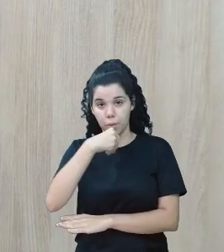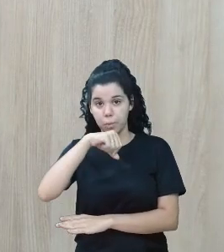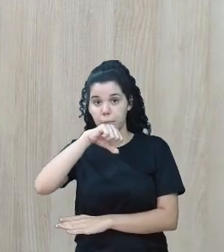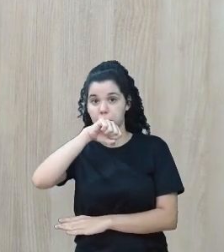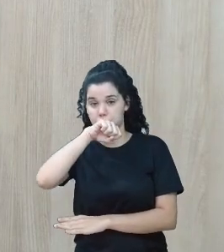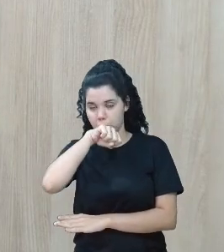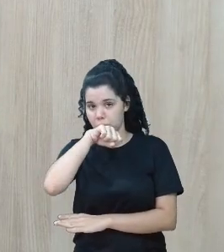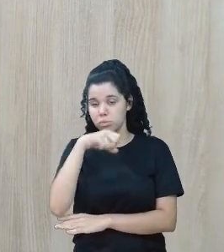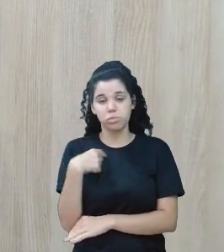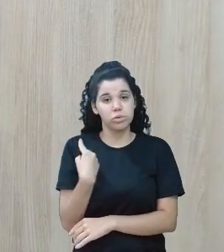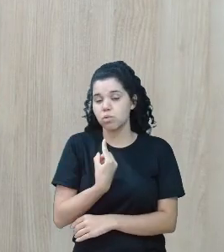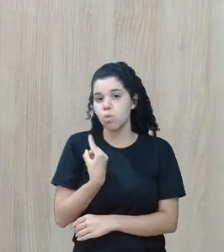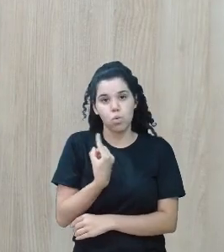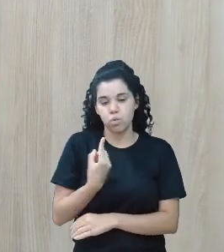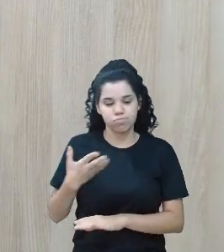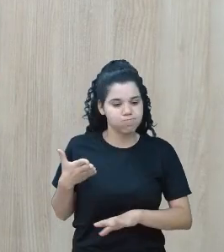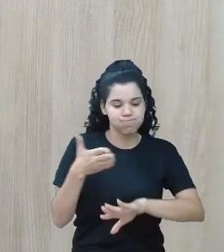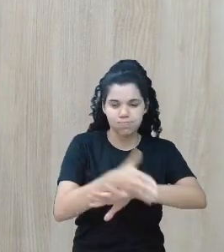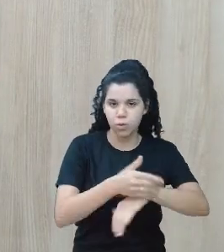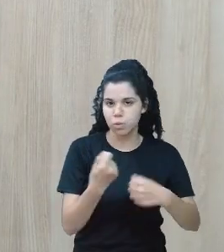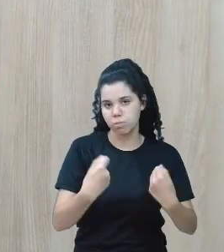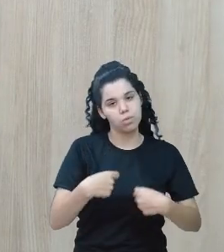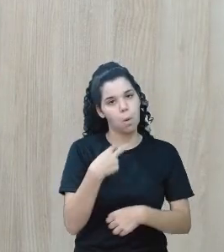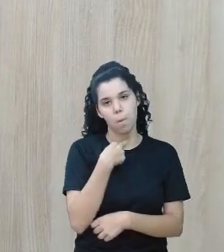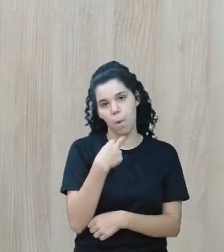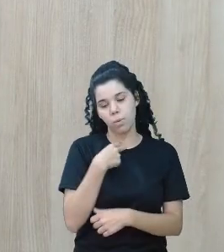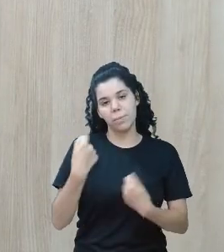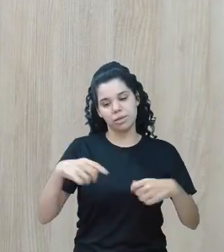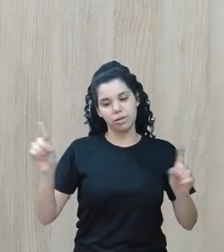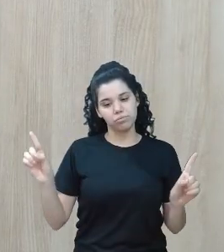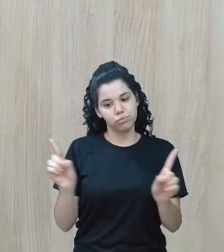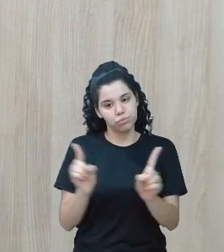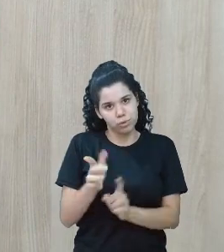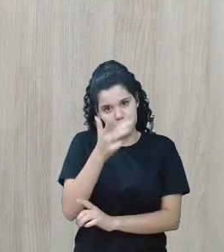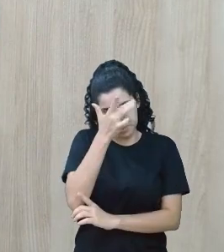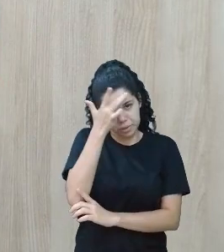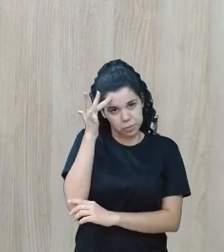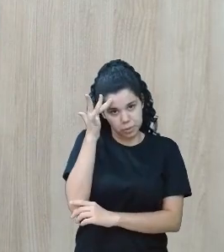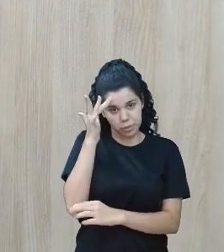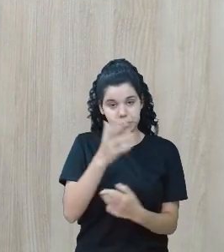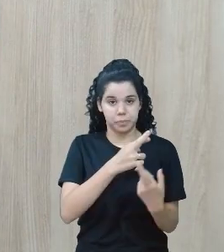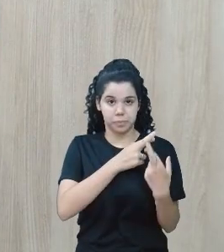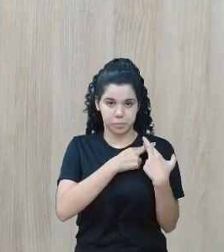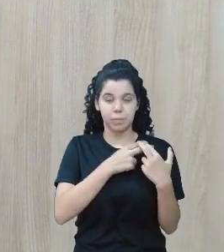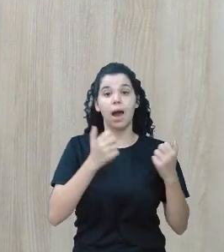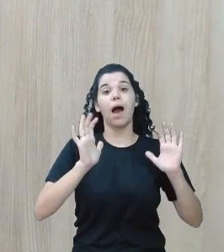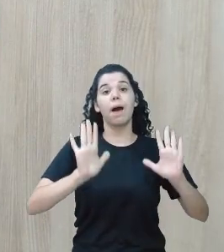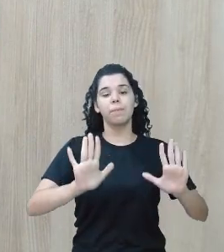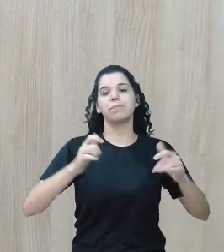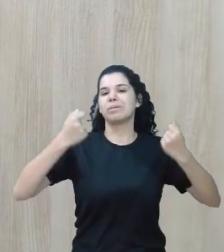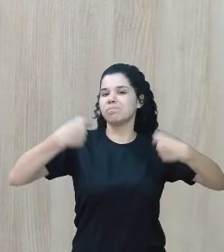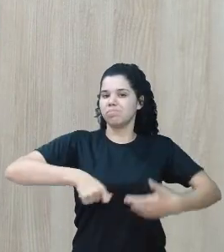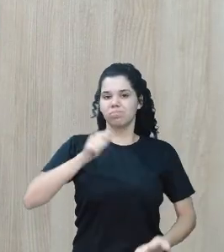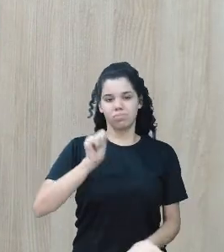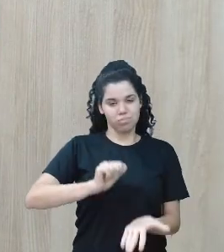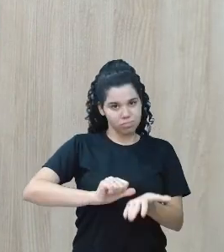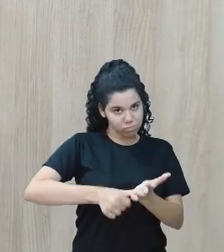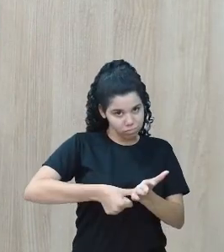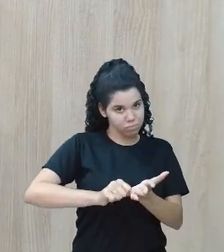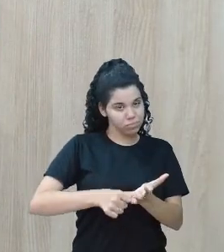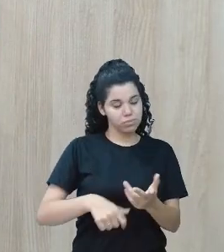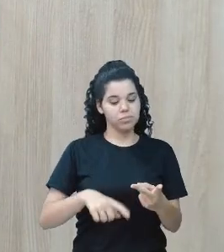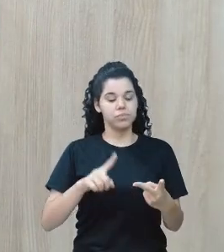sozinhos tirar a RG. Precisa ser acompanhado do responsável. Mas precisa tirar. Vocês precisam tirar